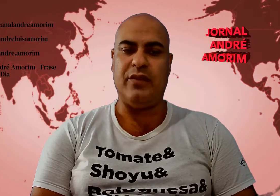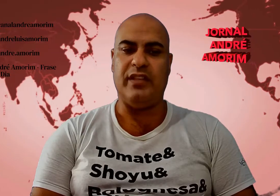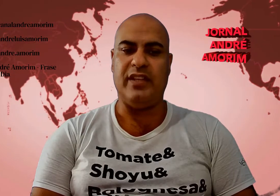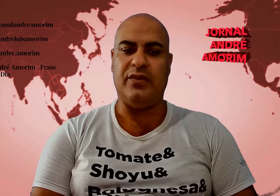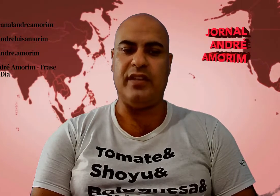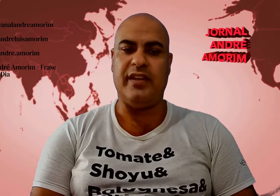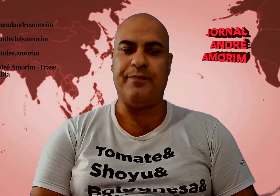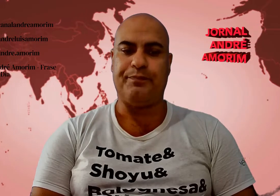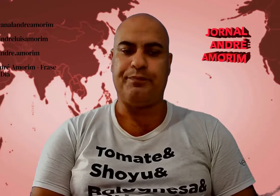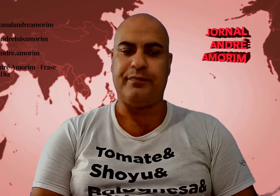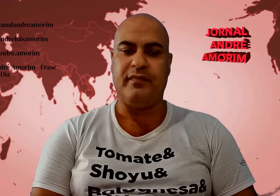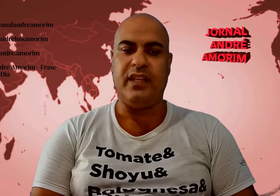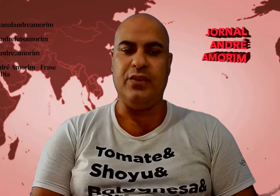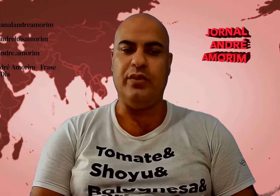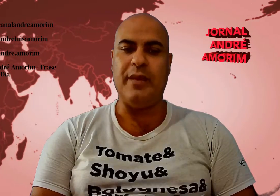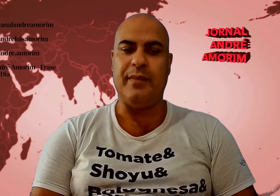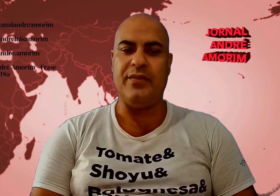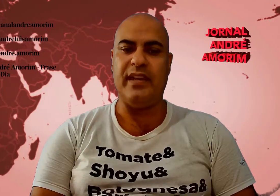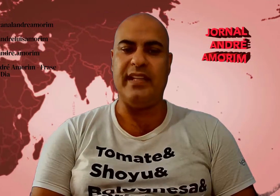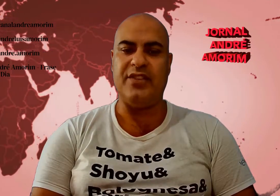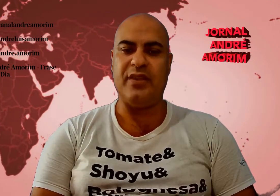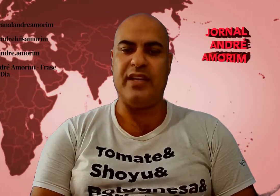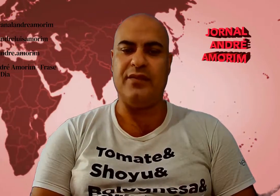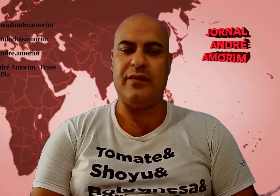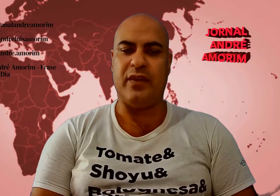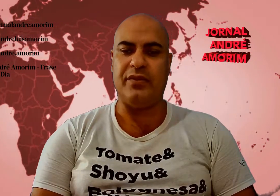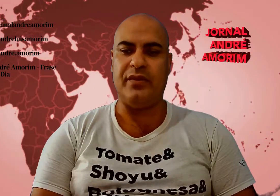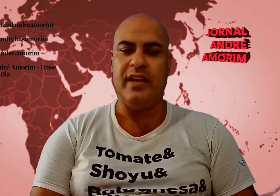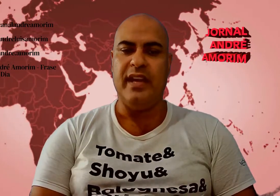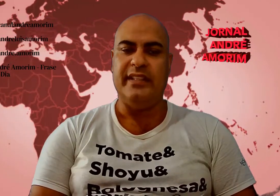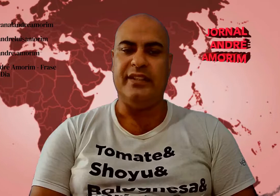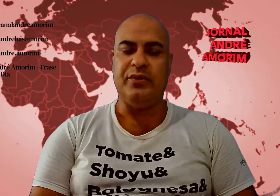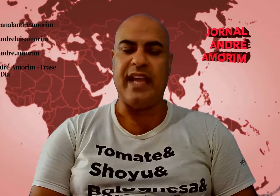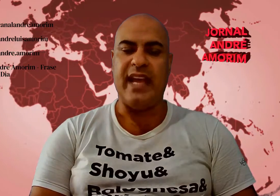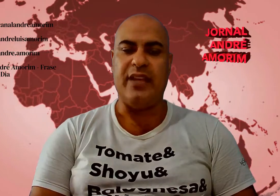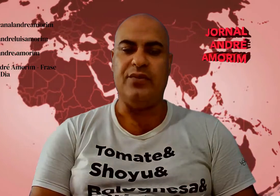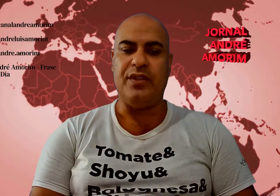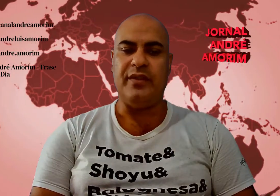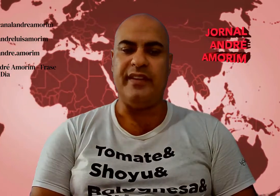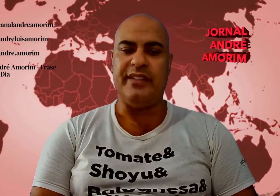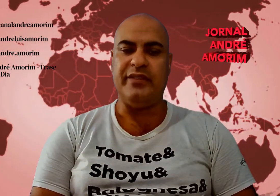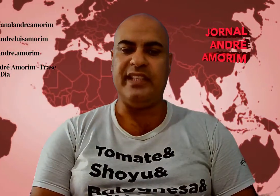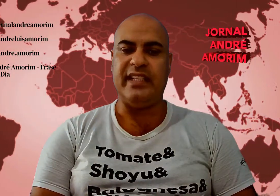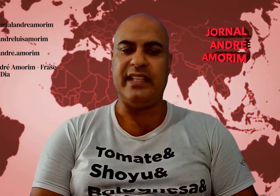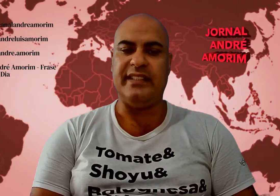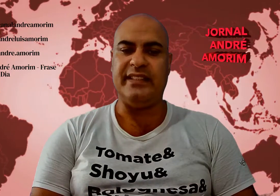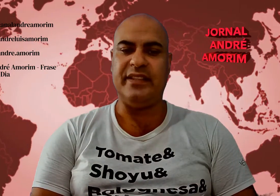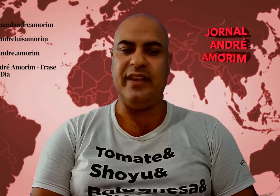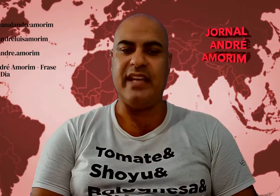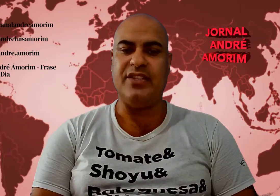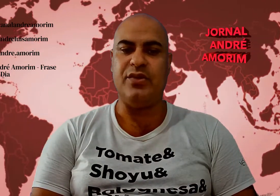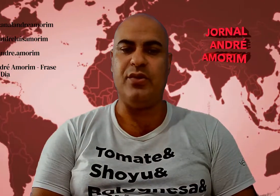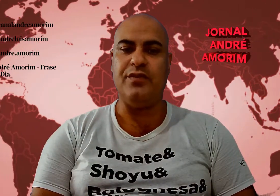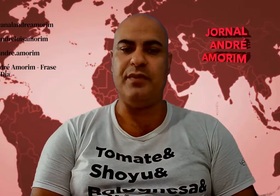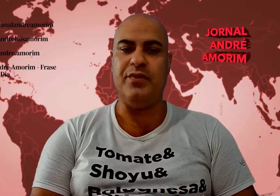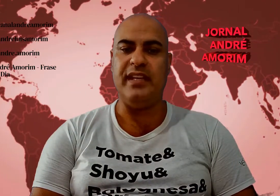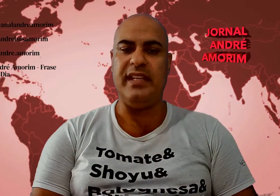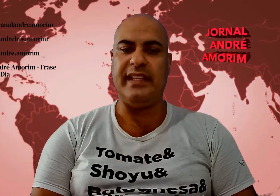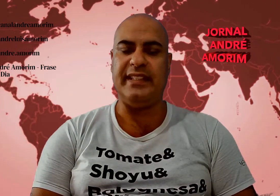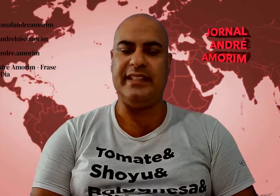do modelo da urna eletrônica e do tamanho e qualidade do arquivo da foto. Segundo o TRE do Rio, a versão usada na sessão é